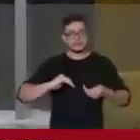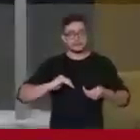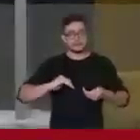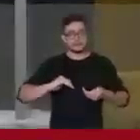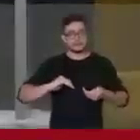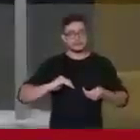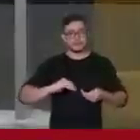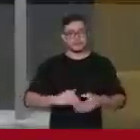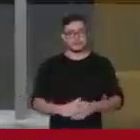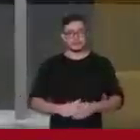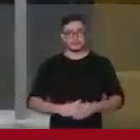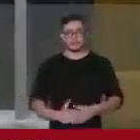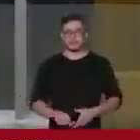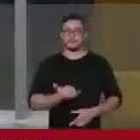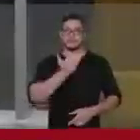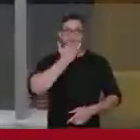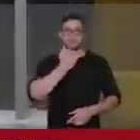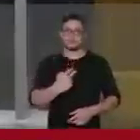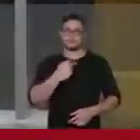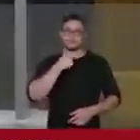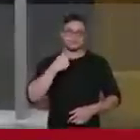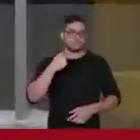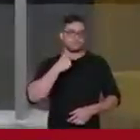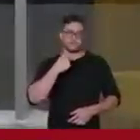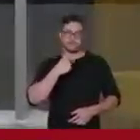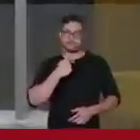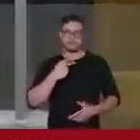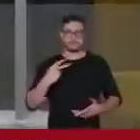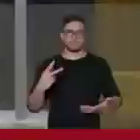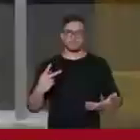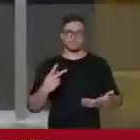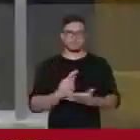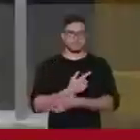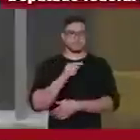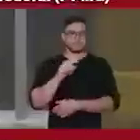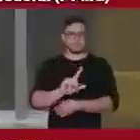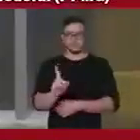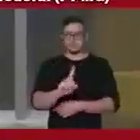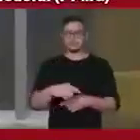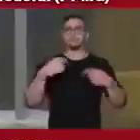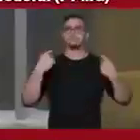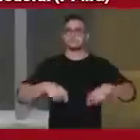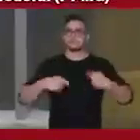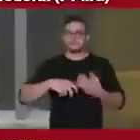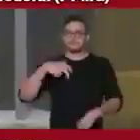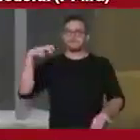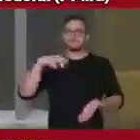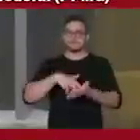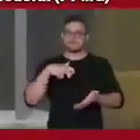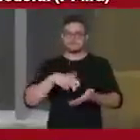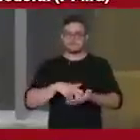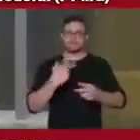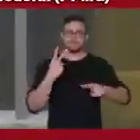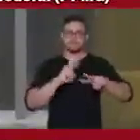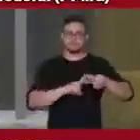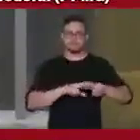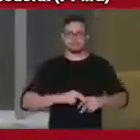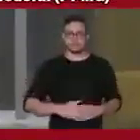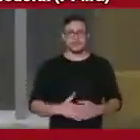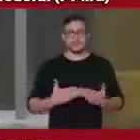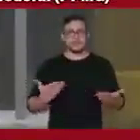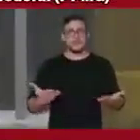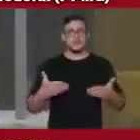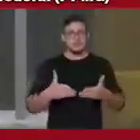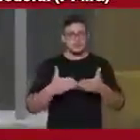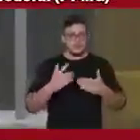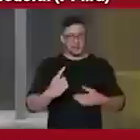isso não pode ficar impune essas pessoas têm que ser punidas presidente Alexandre Frota eu peço mais